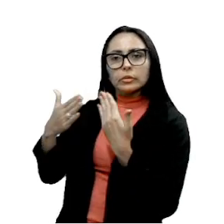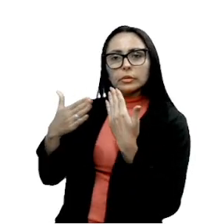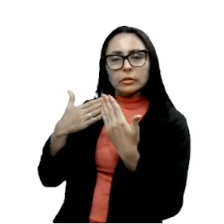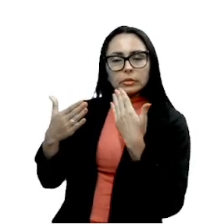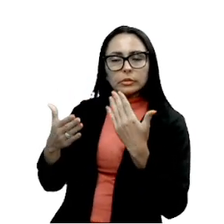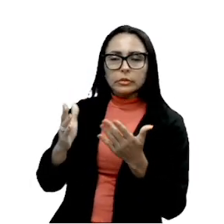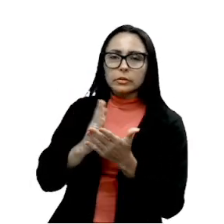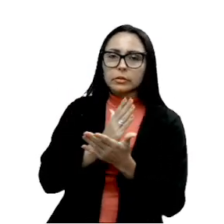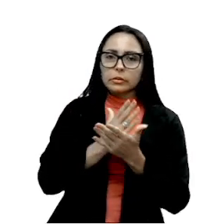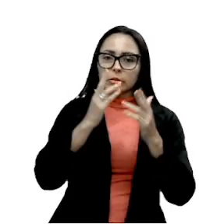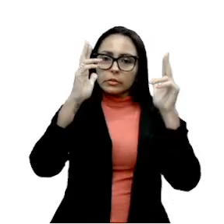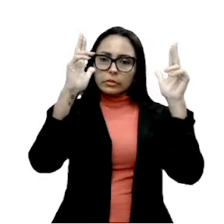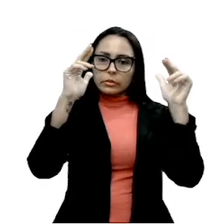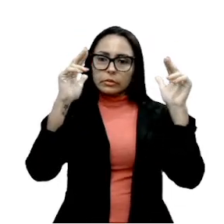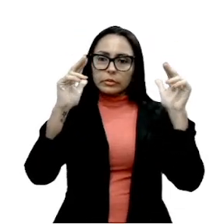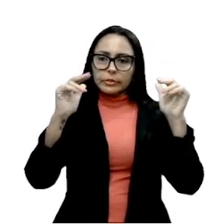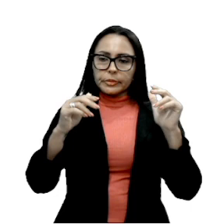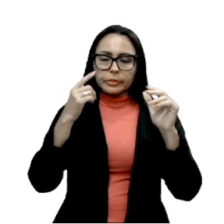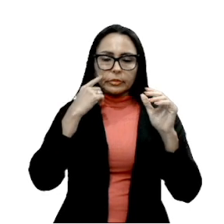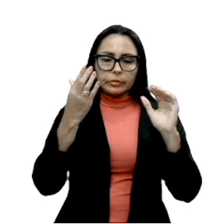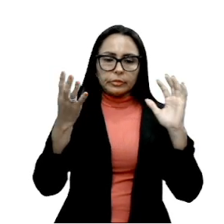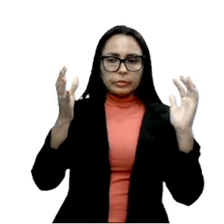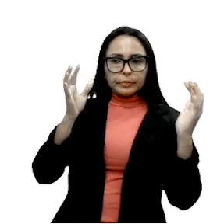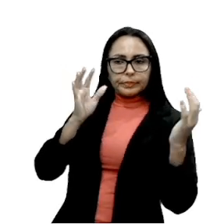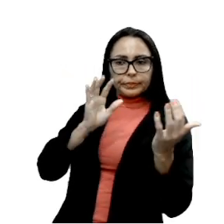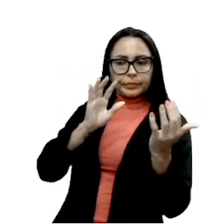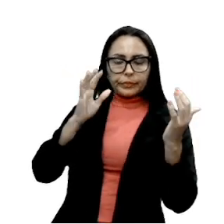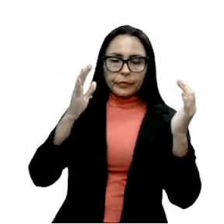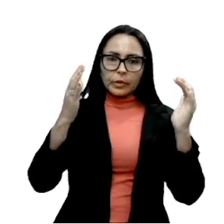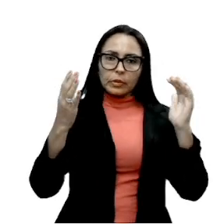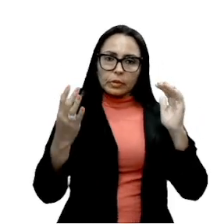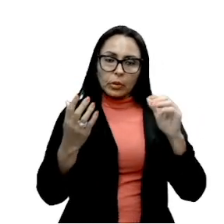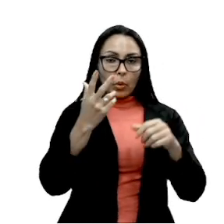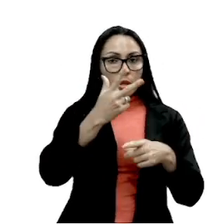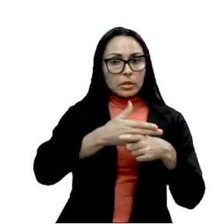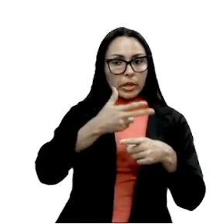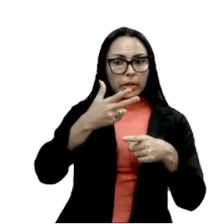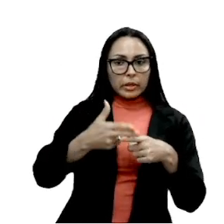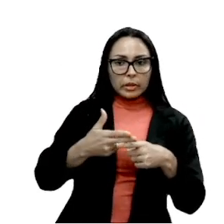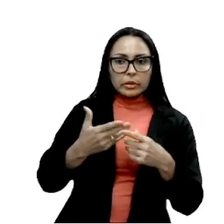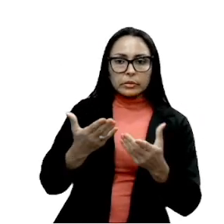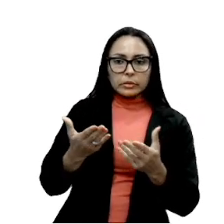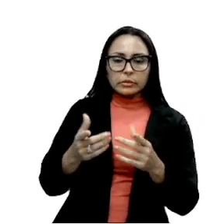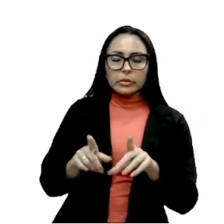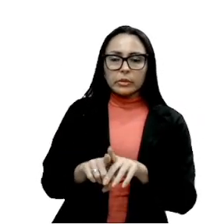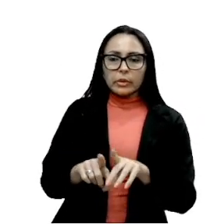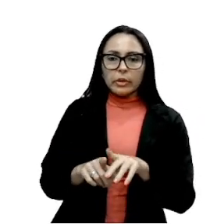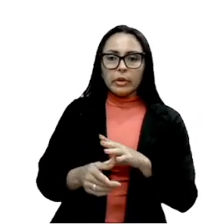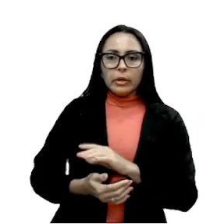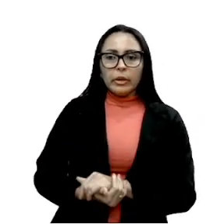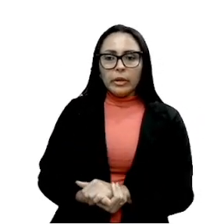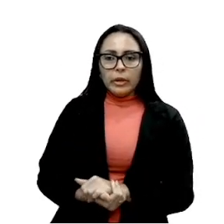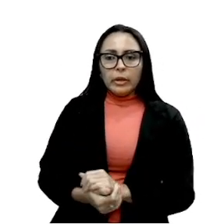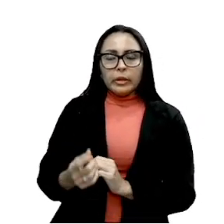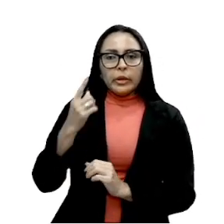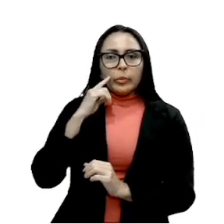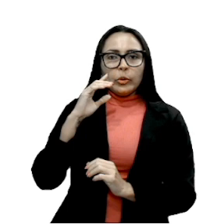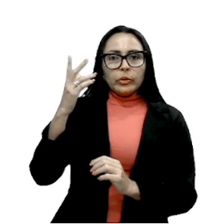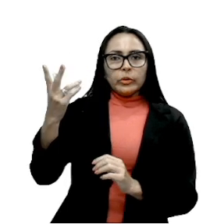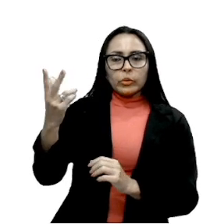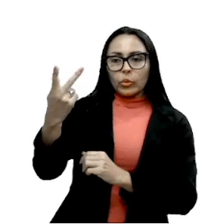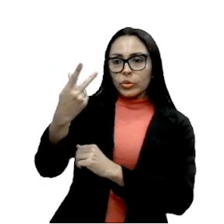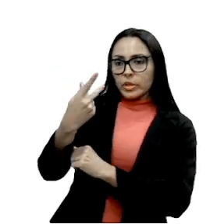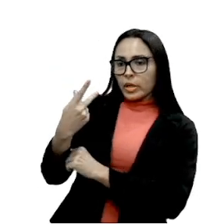vai ter uma mudança de cena. E temos aqui uma cena aqui, um ator conversando com a atriz, depois um close para dar ênfase no que ele